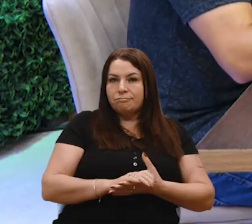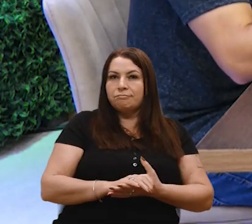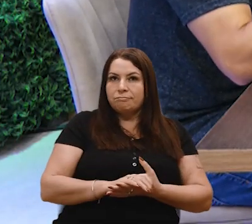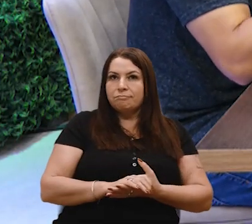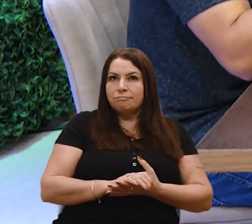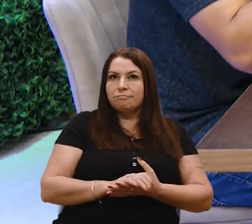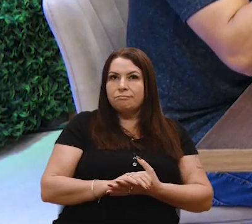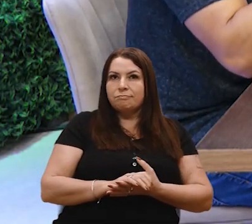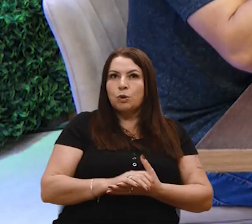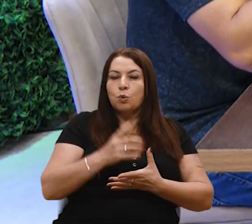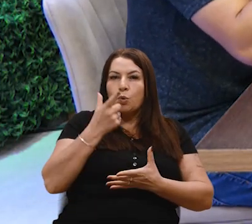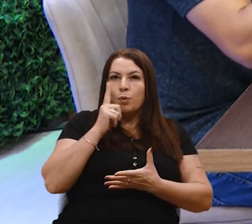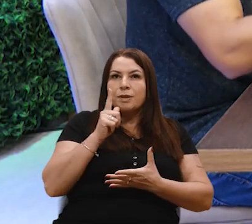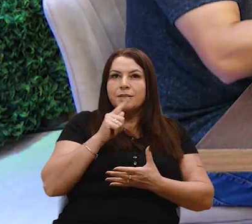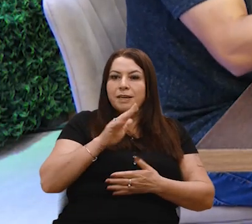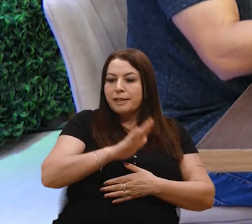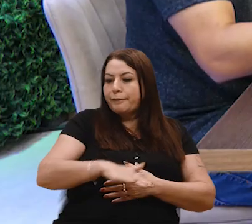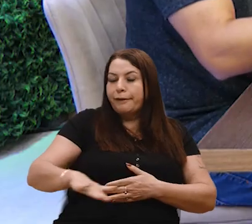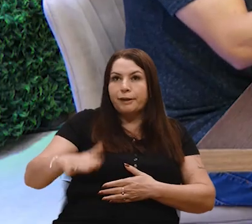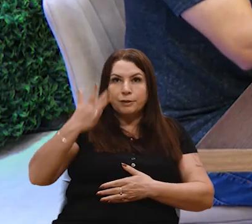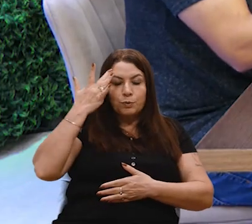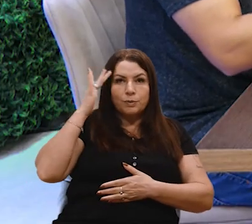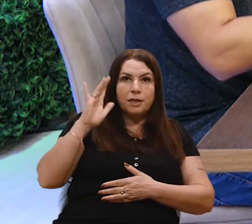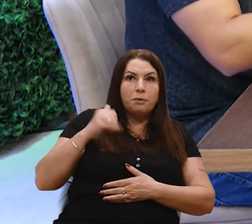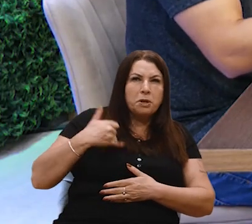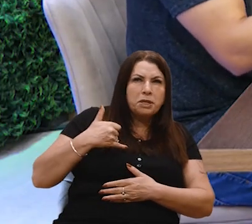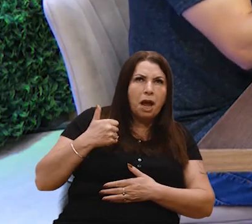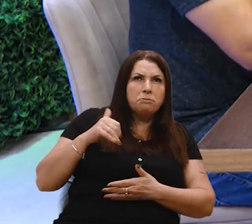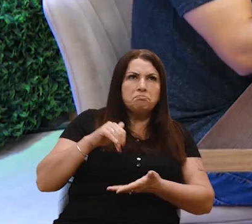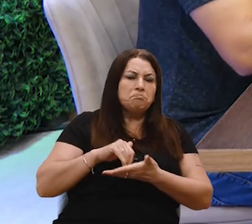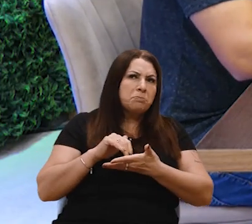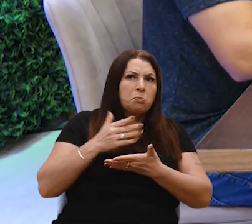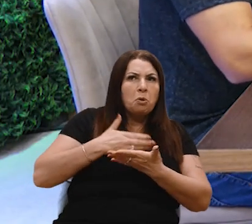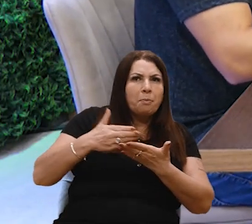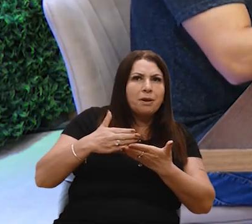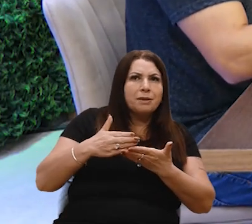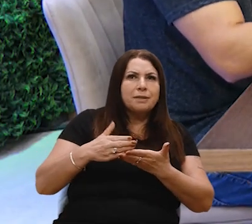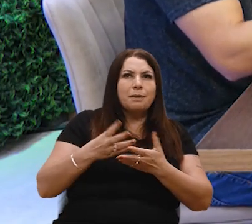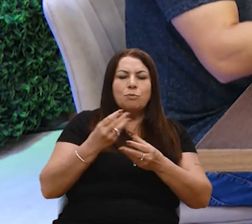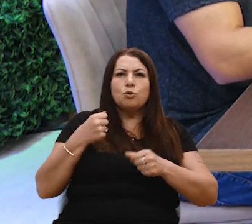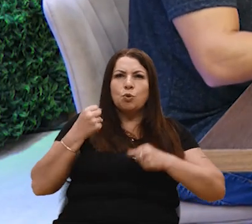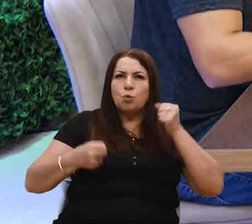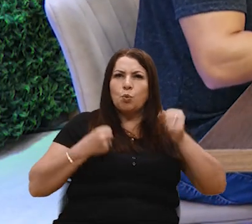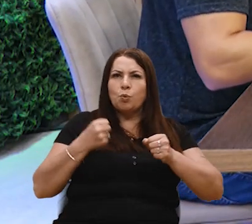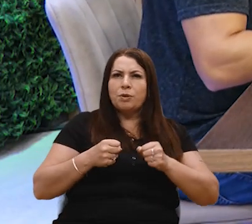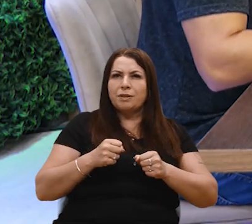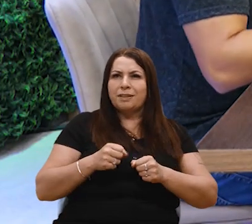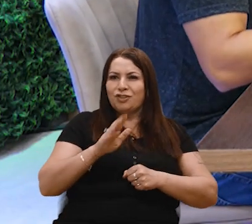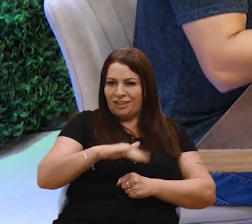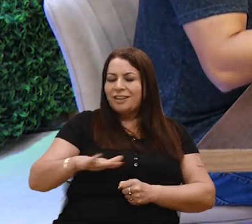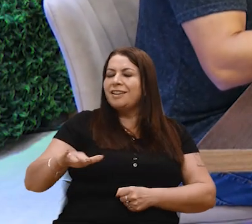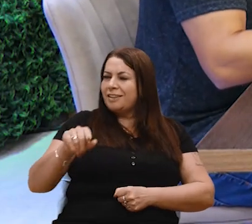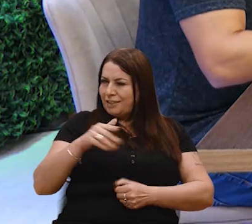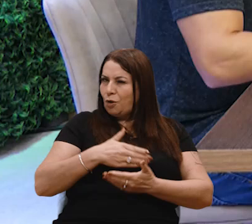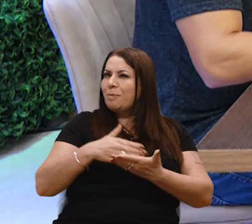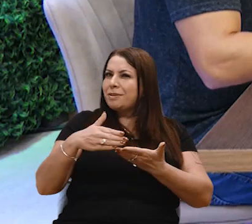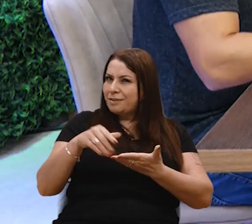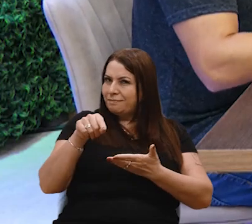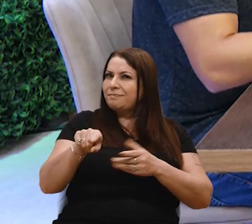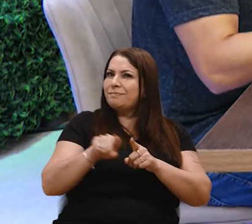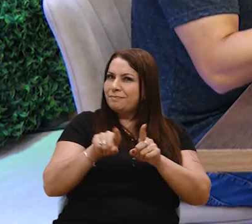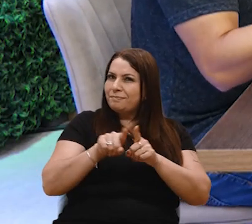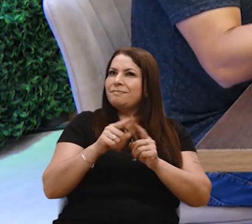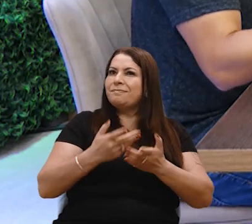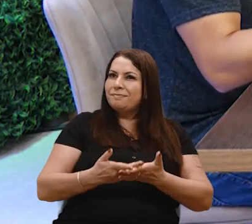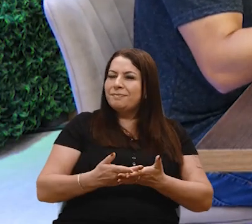certeza. Consegue desde criança, talvez, eu não sei qual que é uma idade mínima que vocês recomendam, mas tem muita corrida kids por aí, né? As crianças